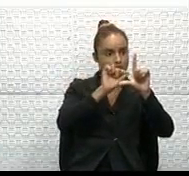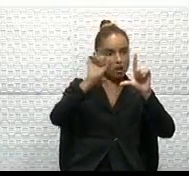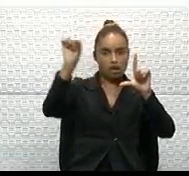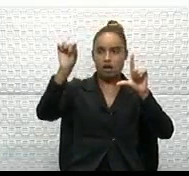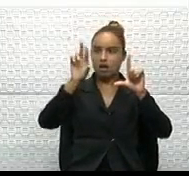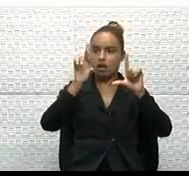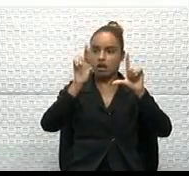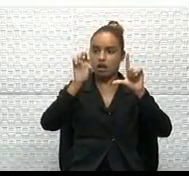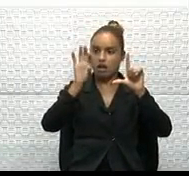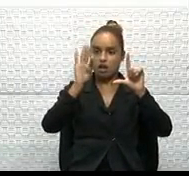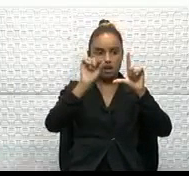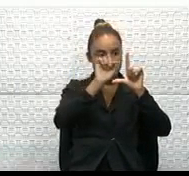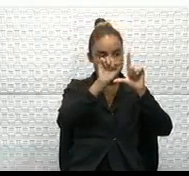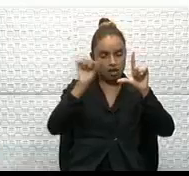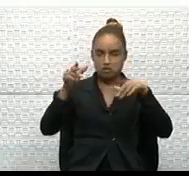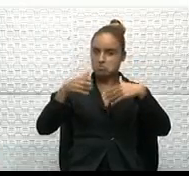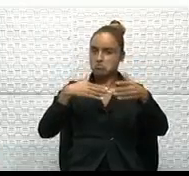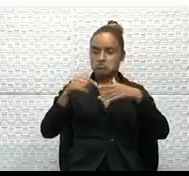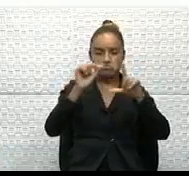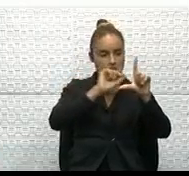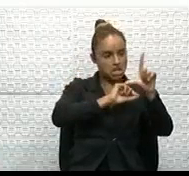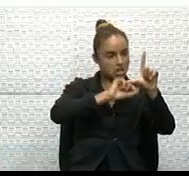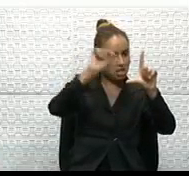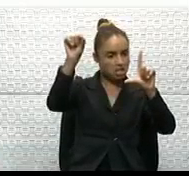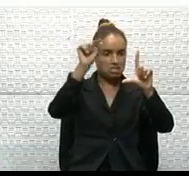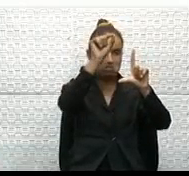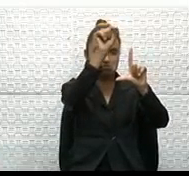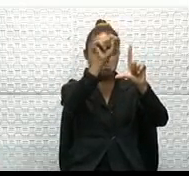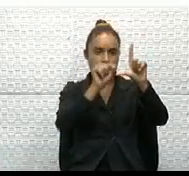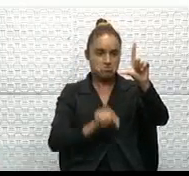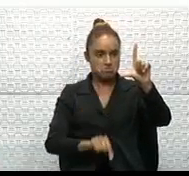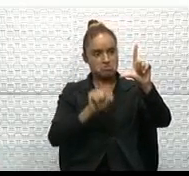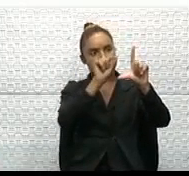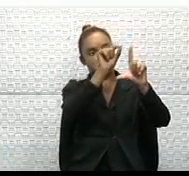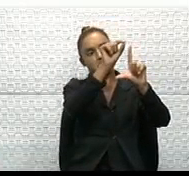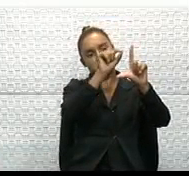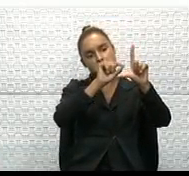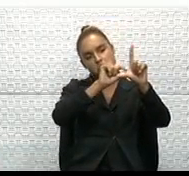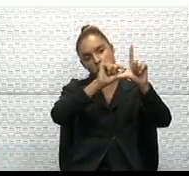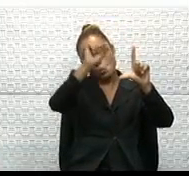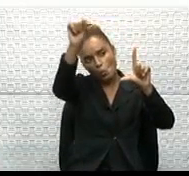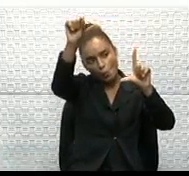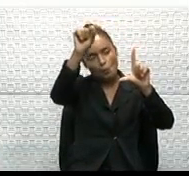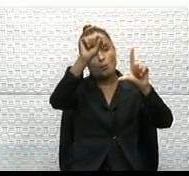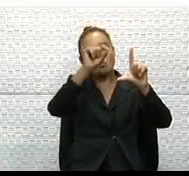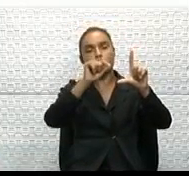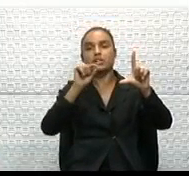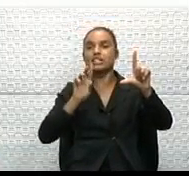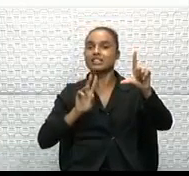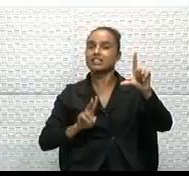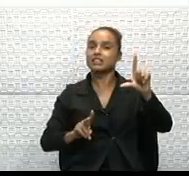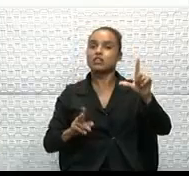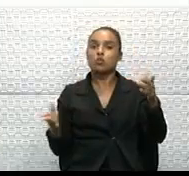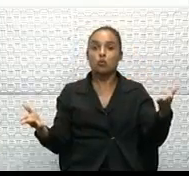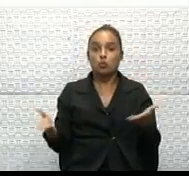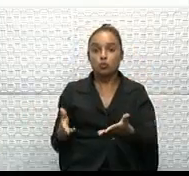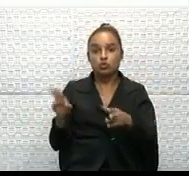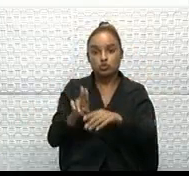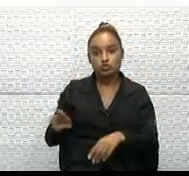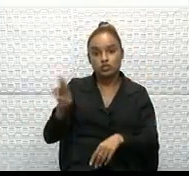construir a reta ou a representação gráfica de uma função afim utilizando o Excel. Isso